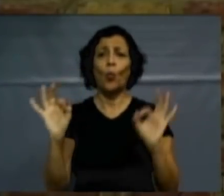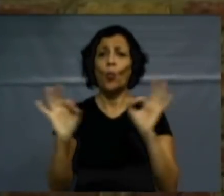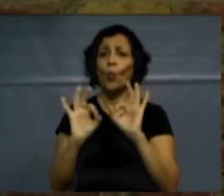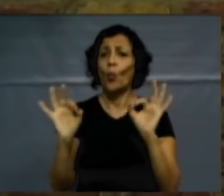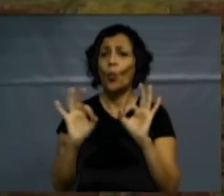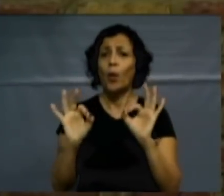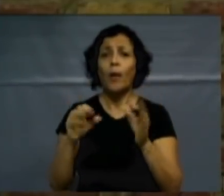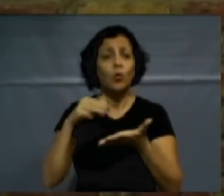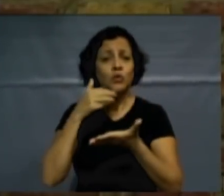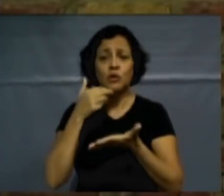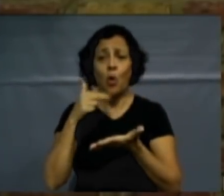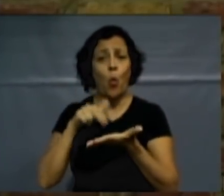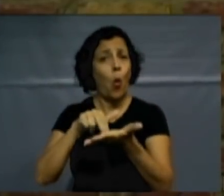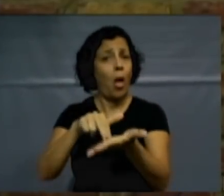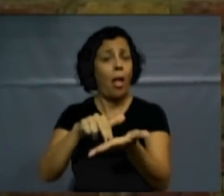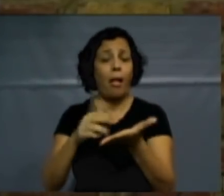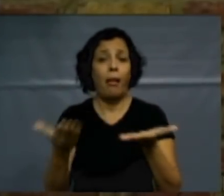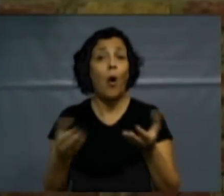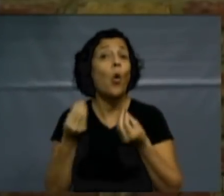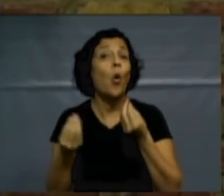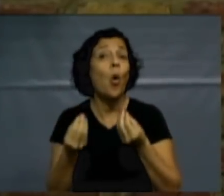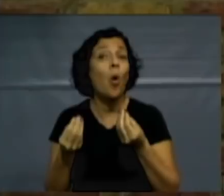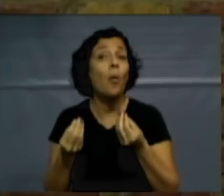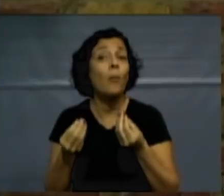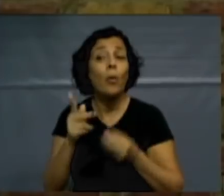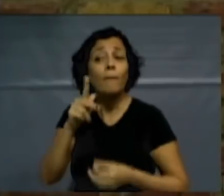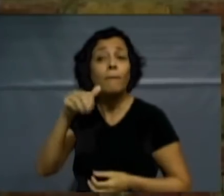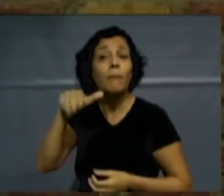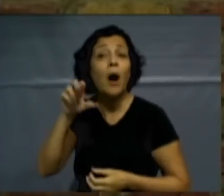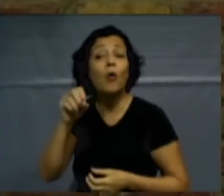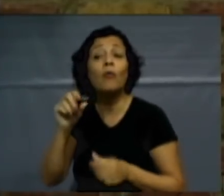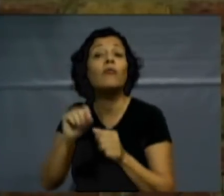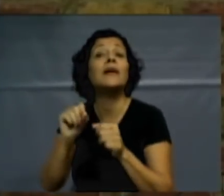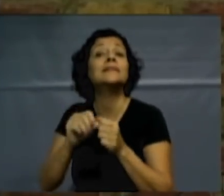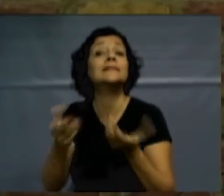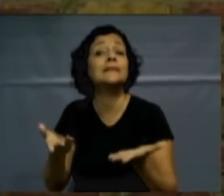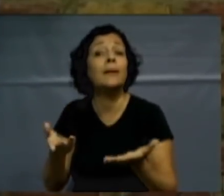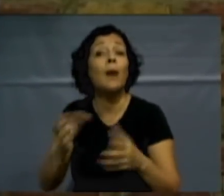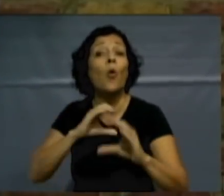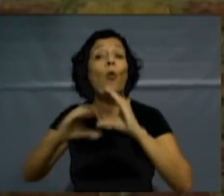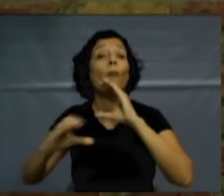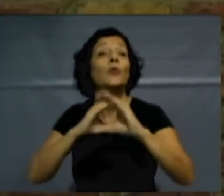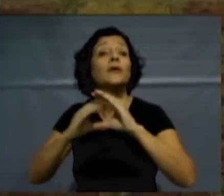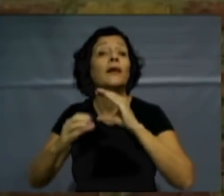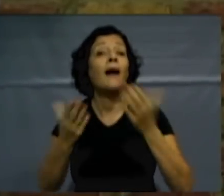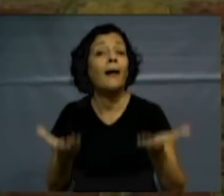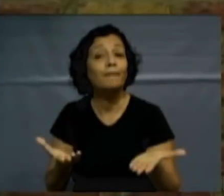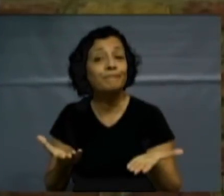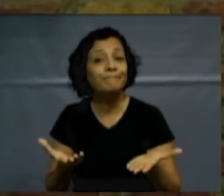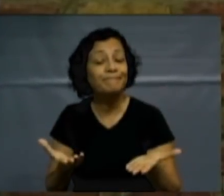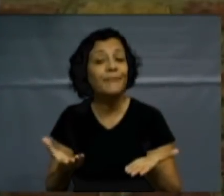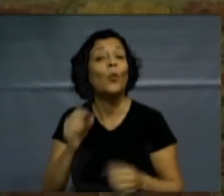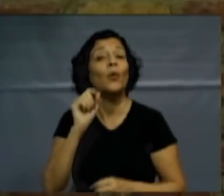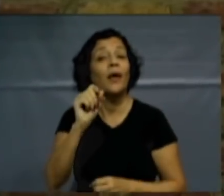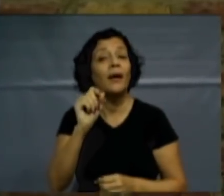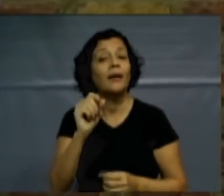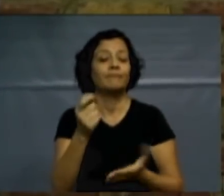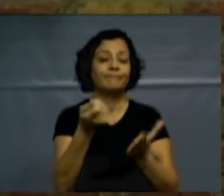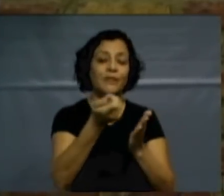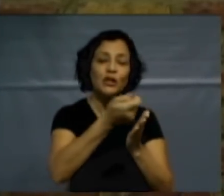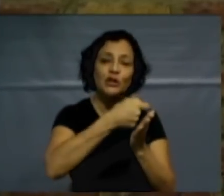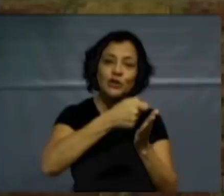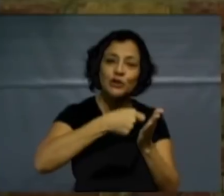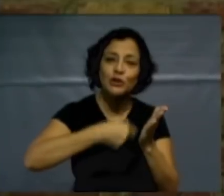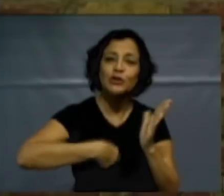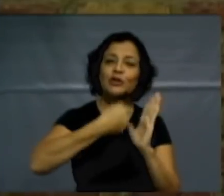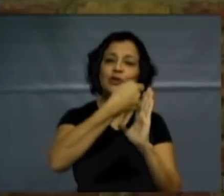tinha correio. Então, como é que fazia para se comunicar nesse tempo? As famosas